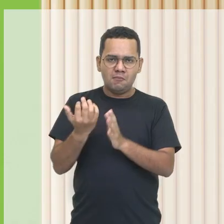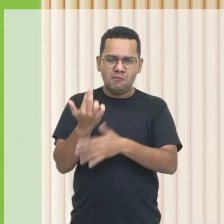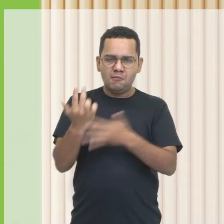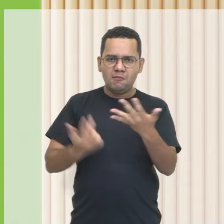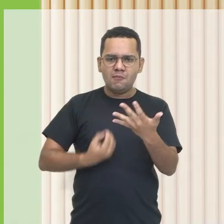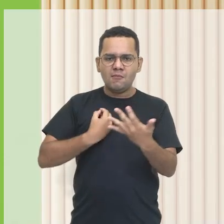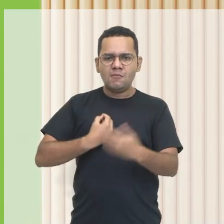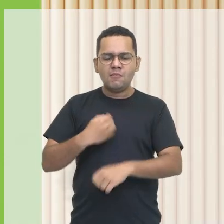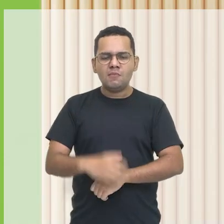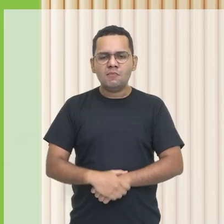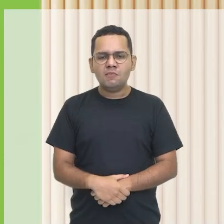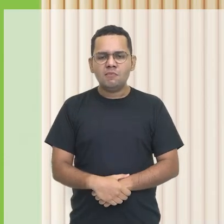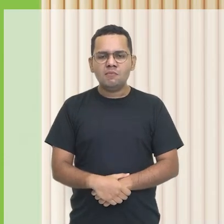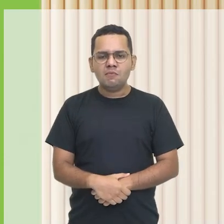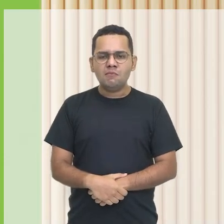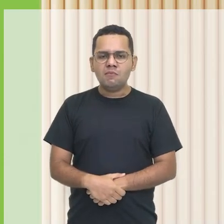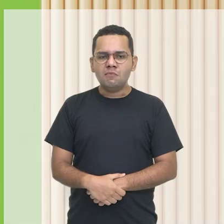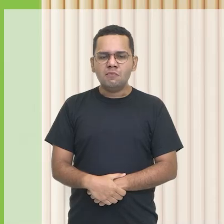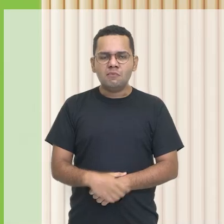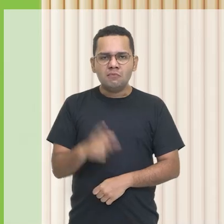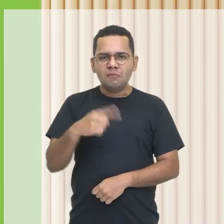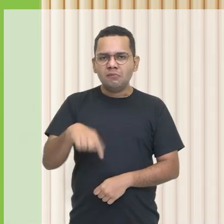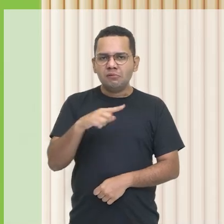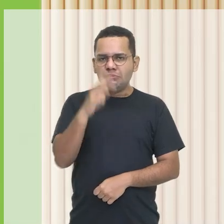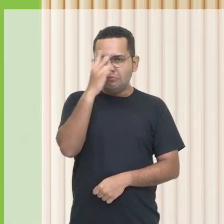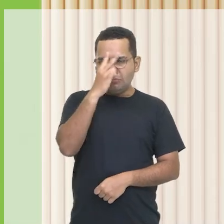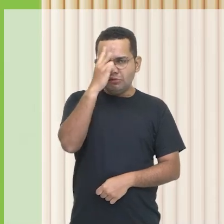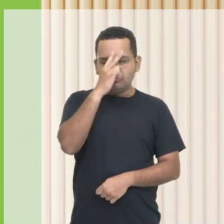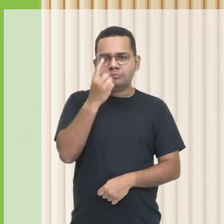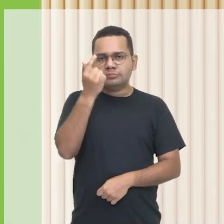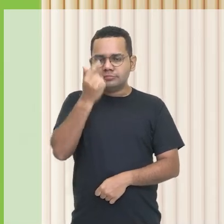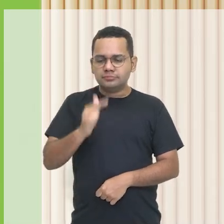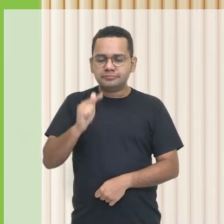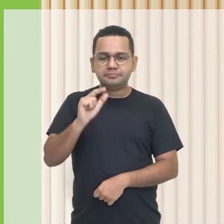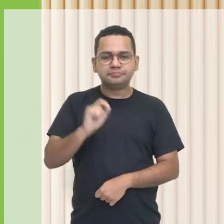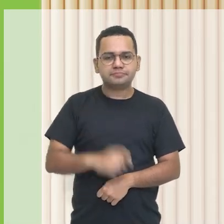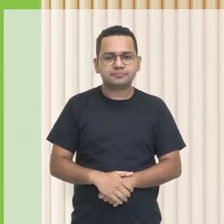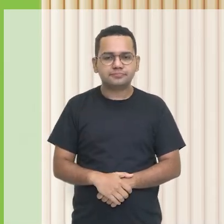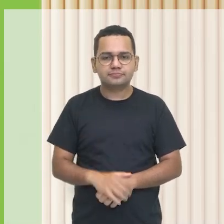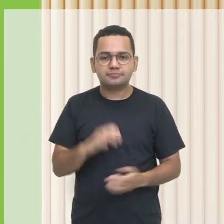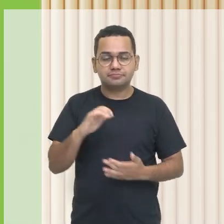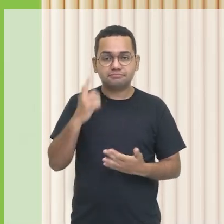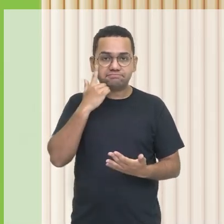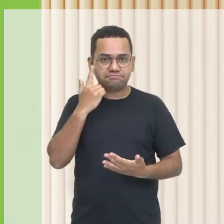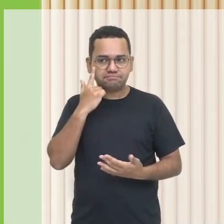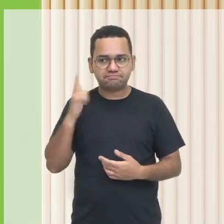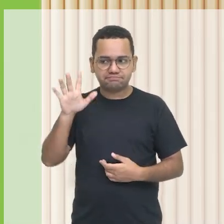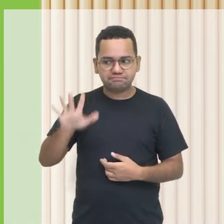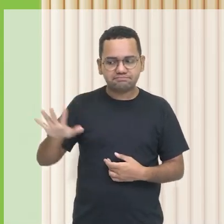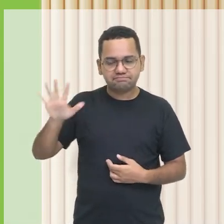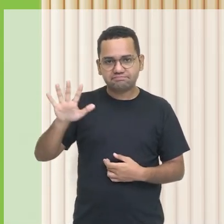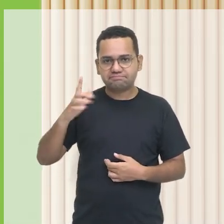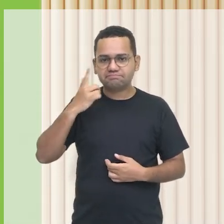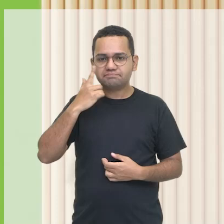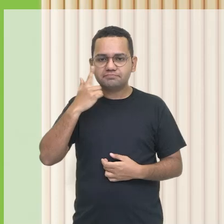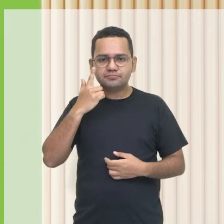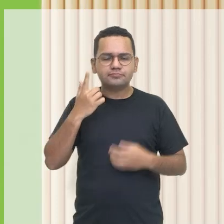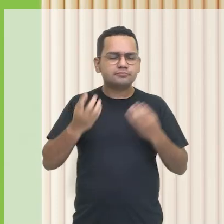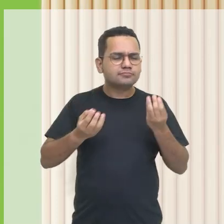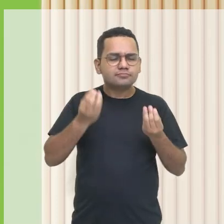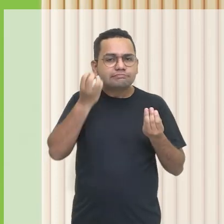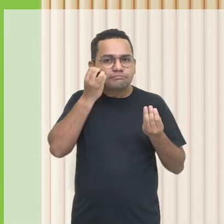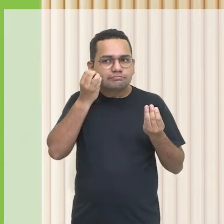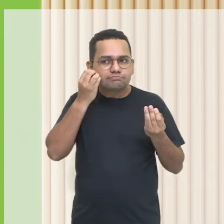para relembrar como isso teria acontecido, nós temos aí essa animação que simula como